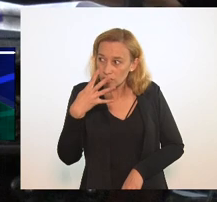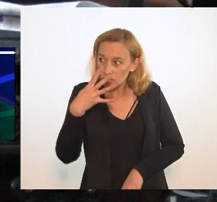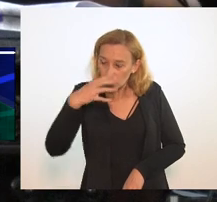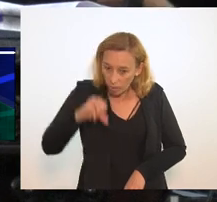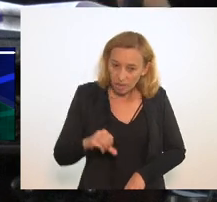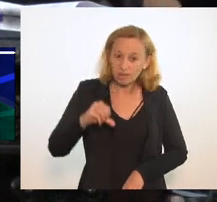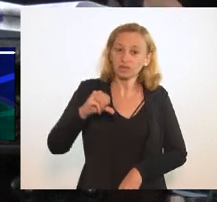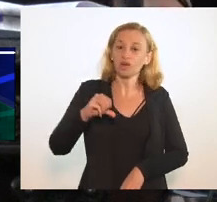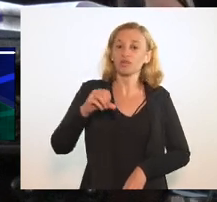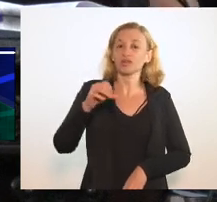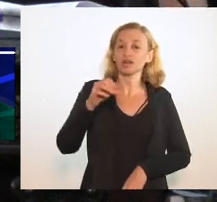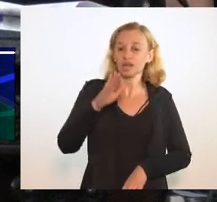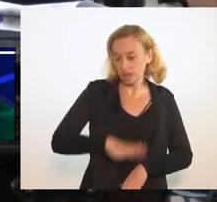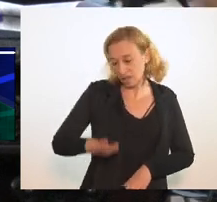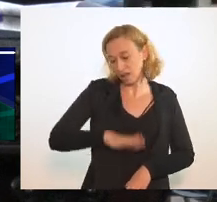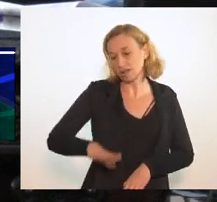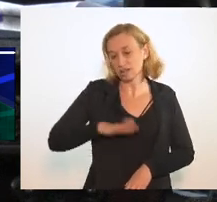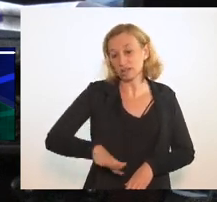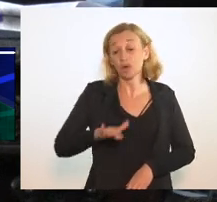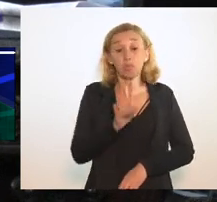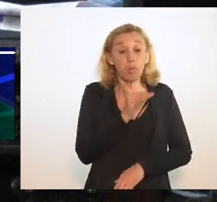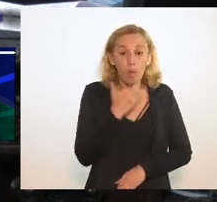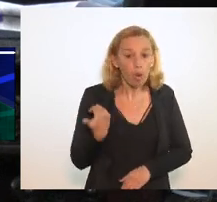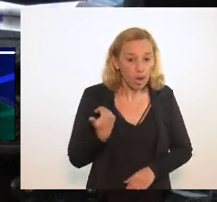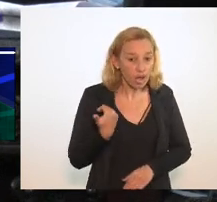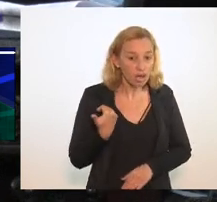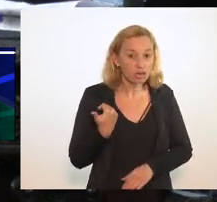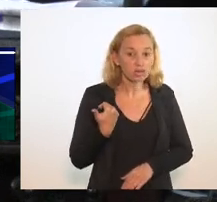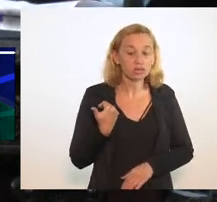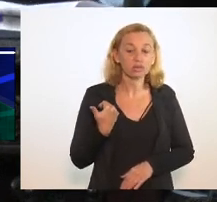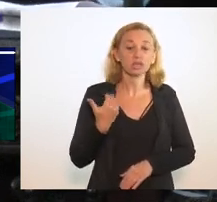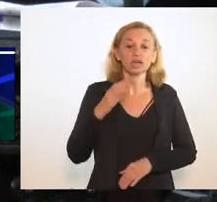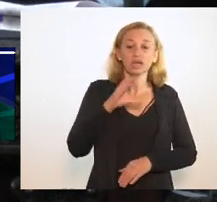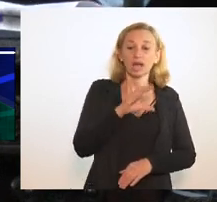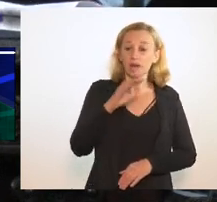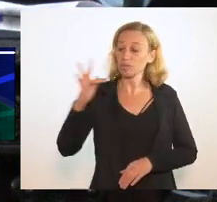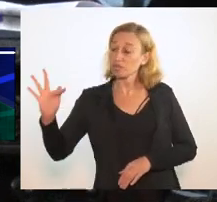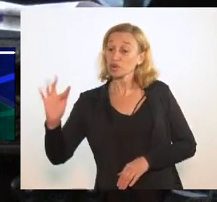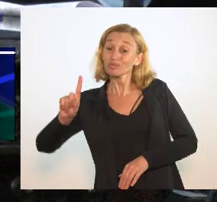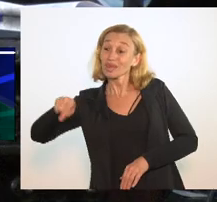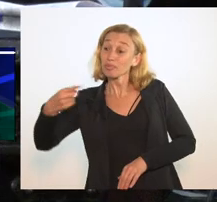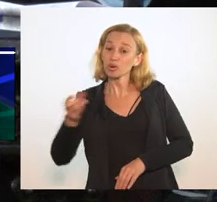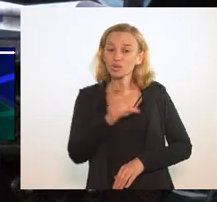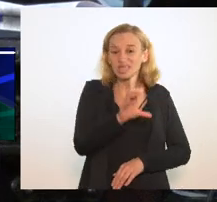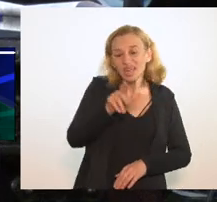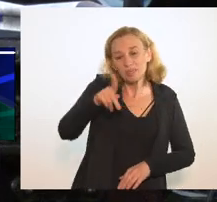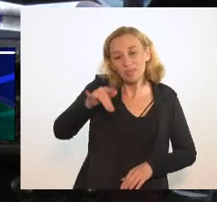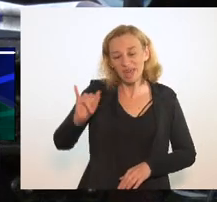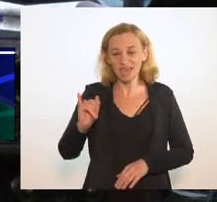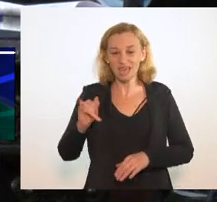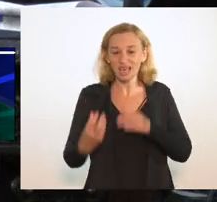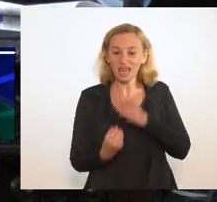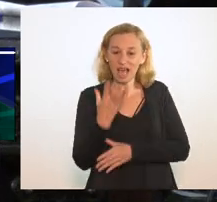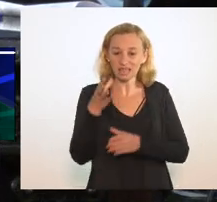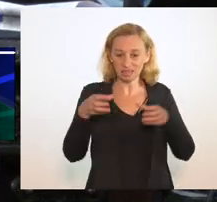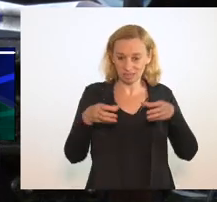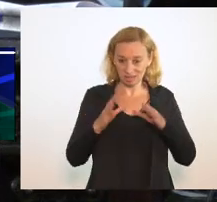49 crianças que morreu em Cabo Frio depois de uma CPI feita por essa casa.